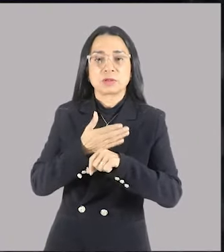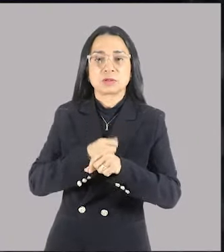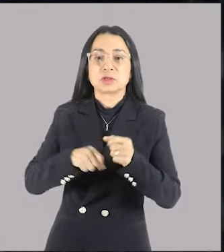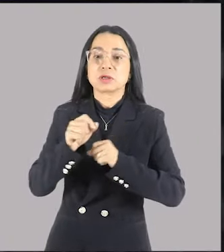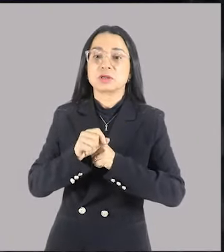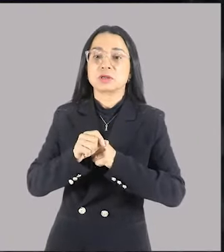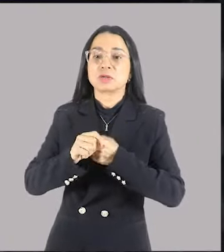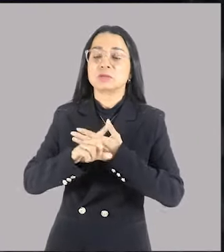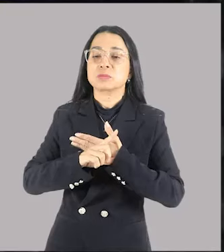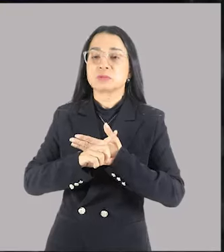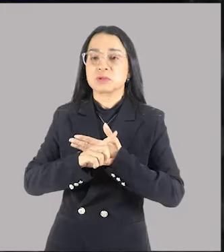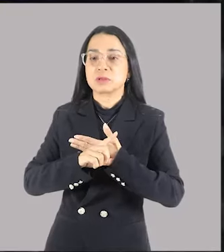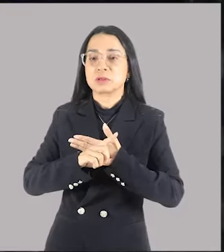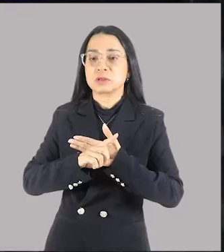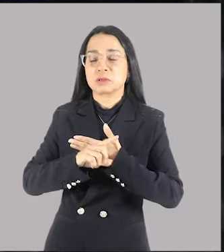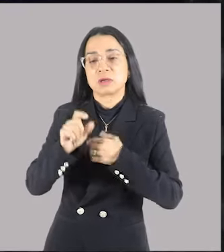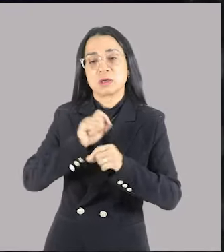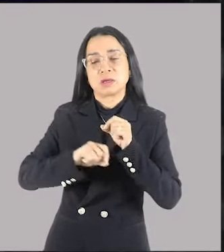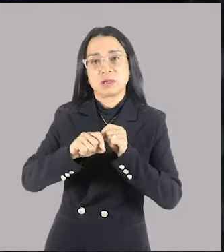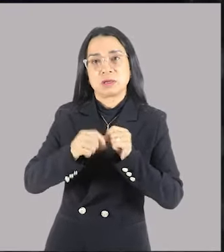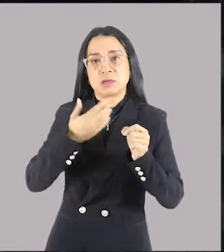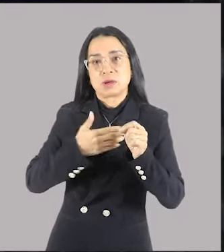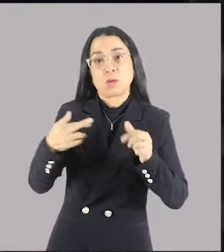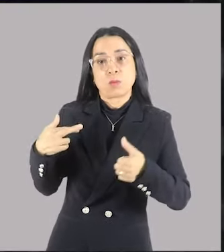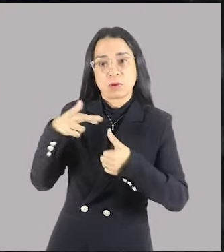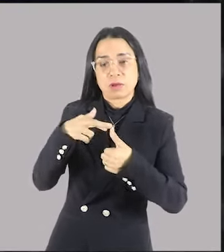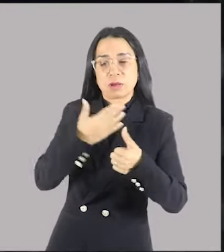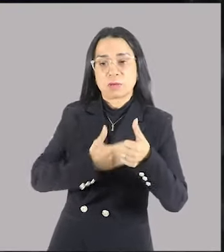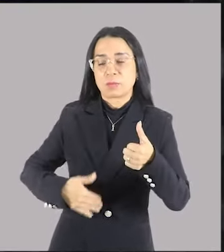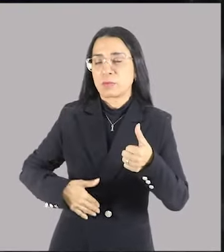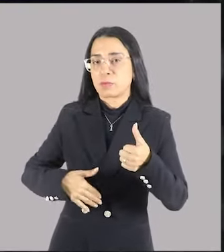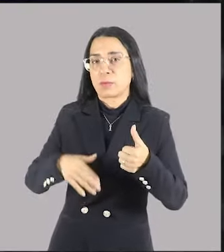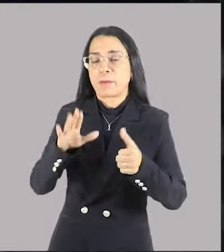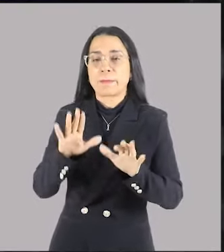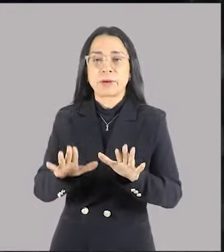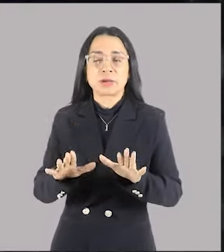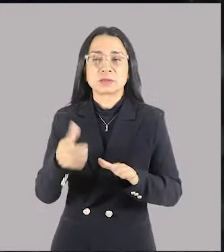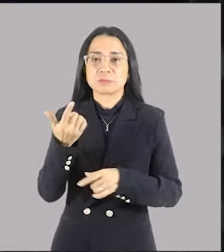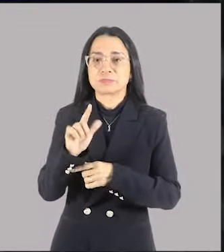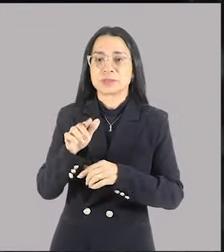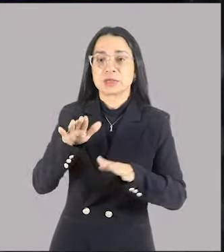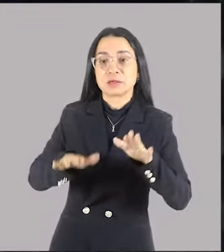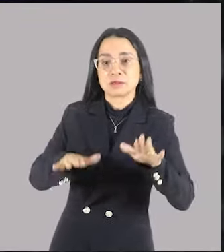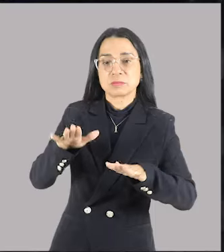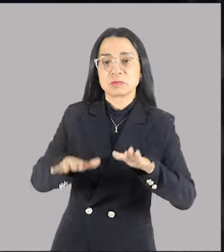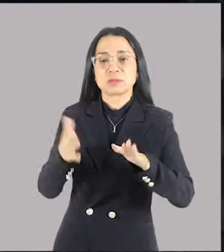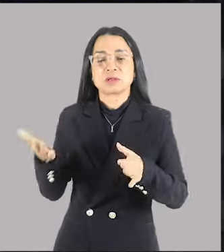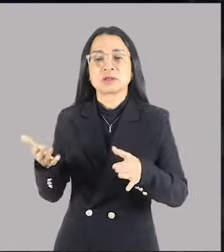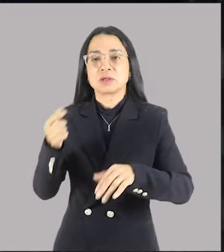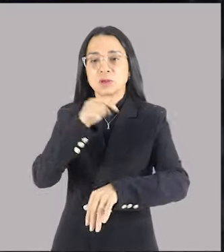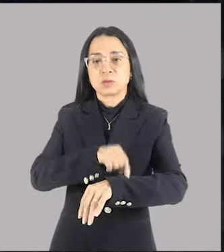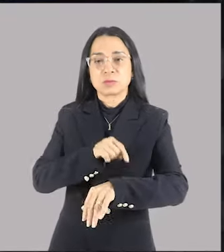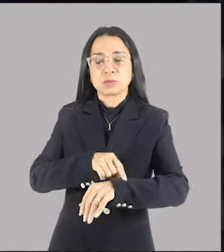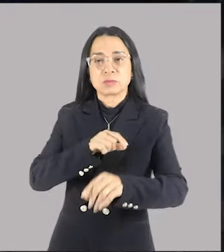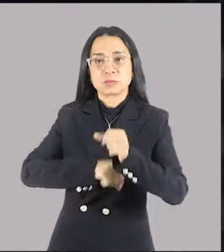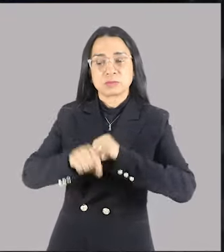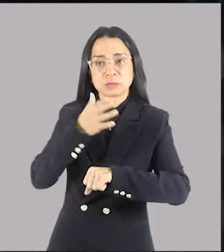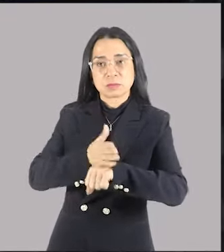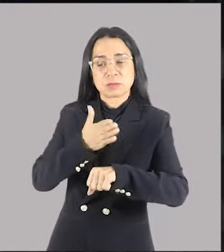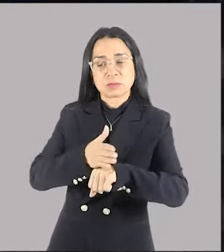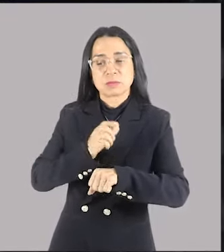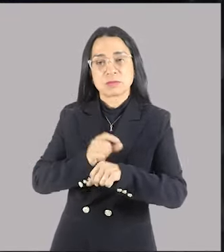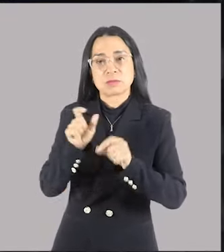pública exercendo o cargo público mas ele ainda não adquiriu a estabilidade ou seja nesse momento em que o exercício